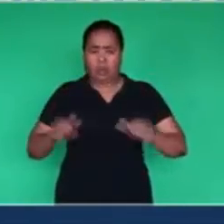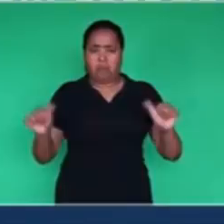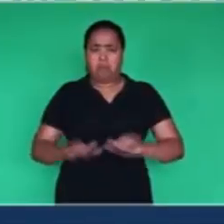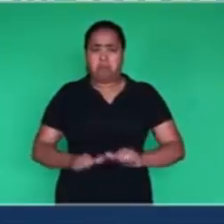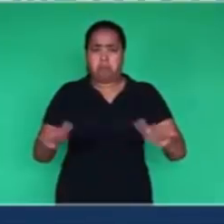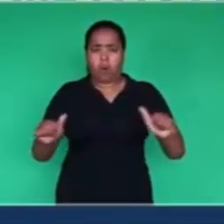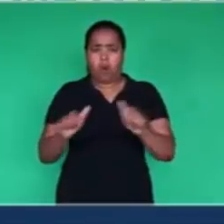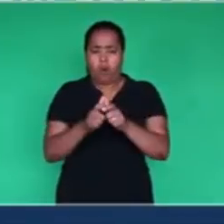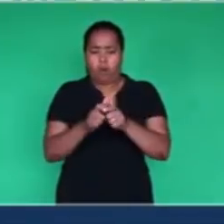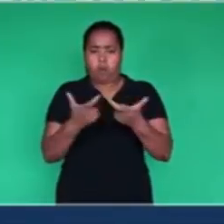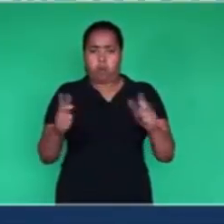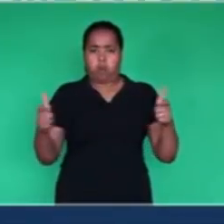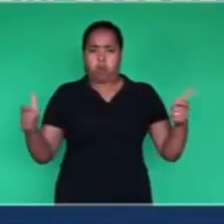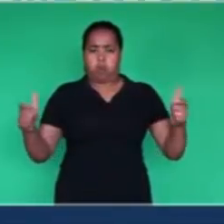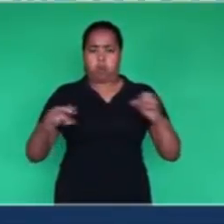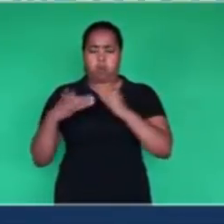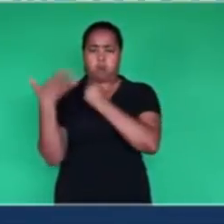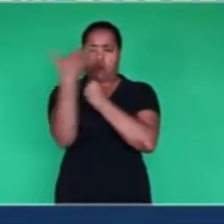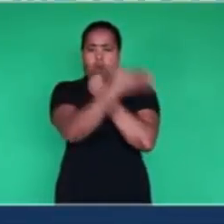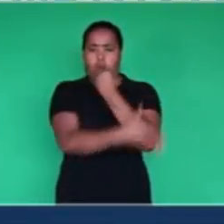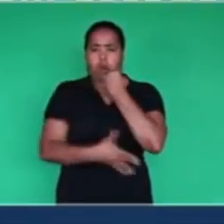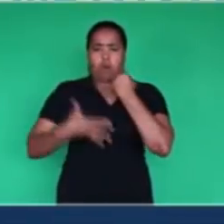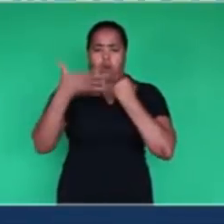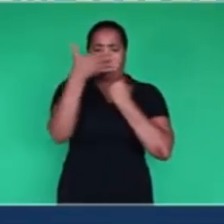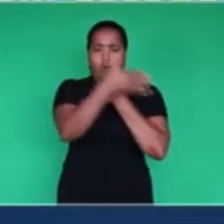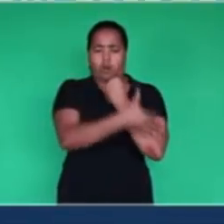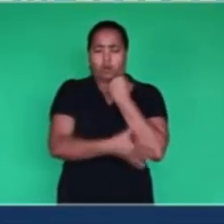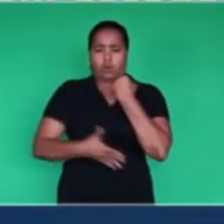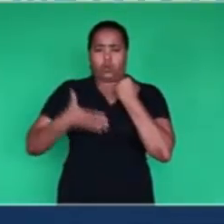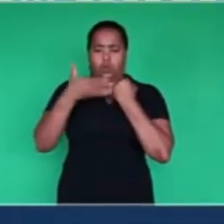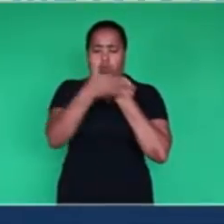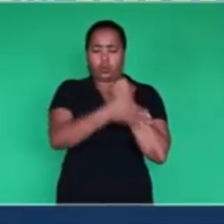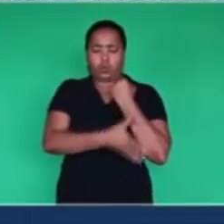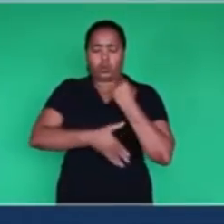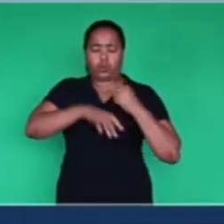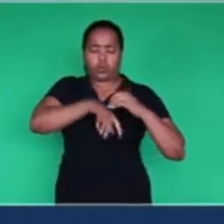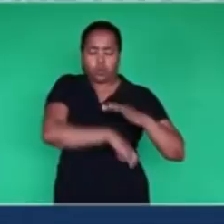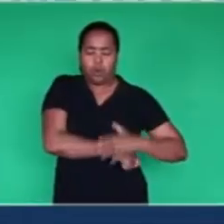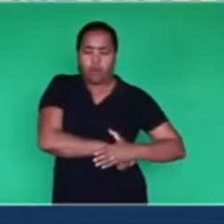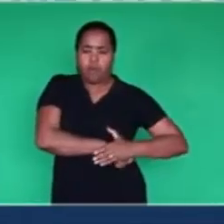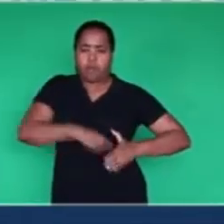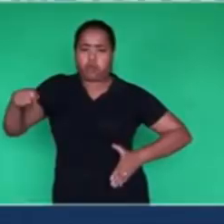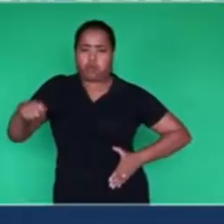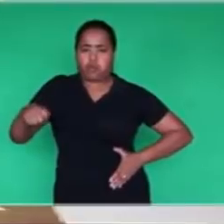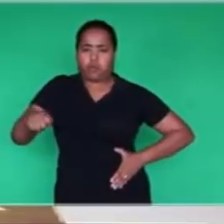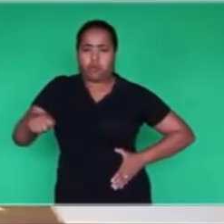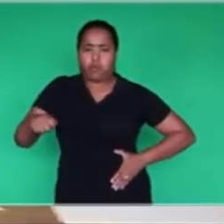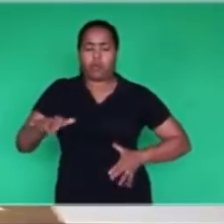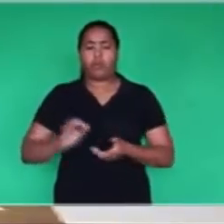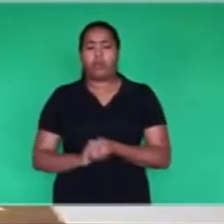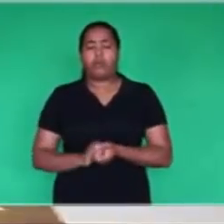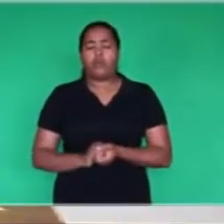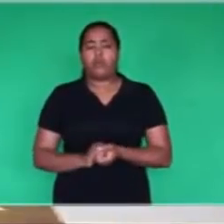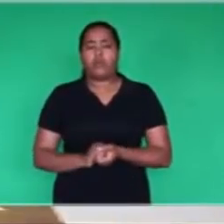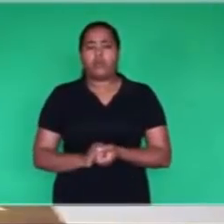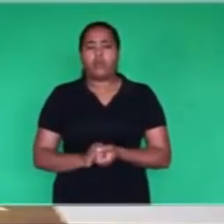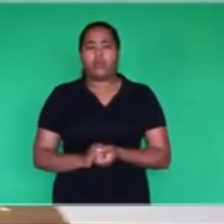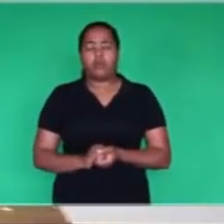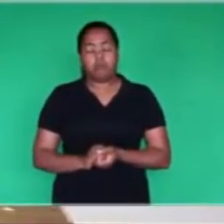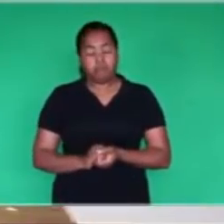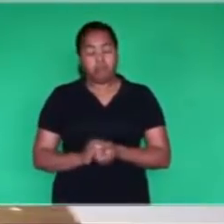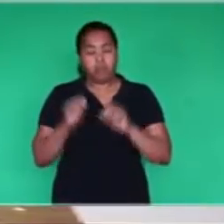grande, com escudo e rodela, manejando todos a espada. Agora é o seguinte, o assunto é